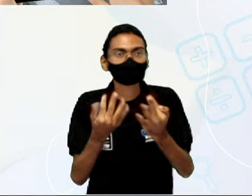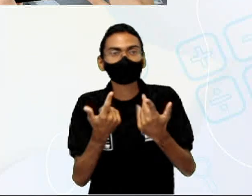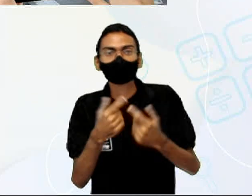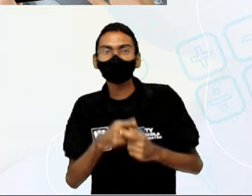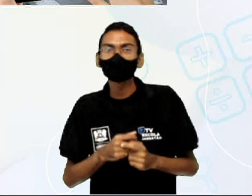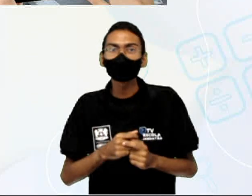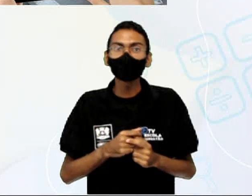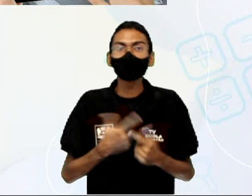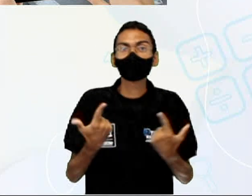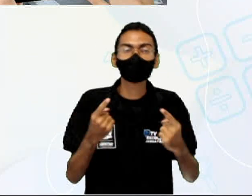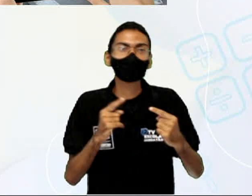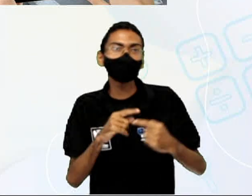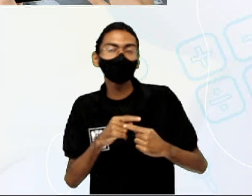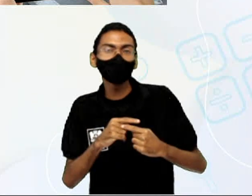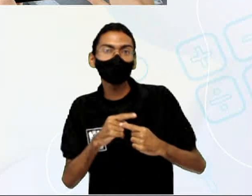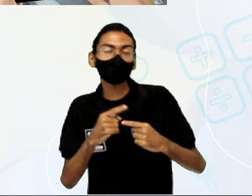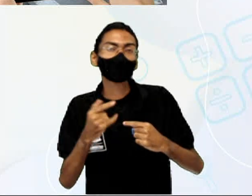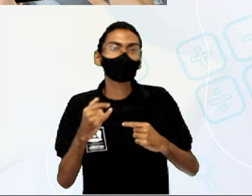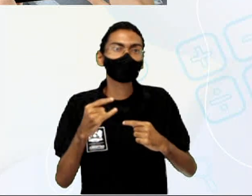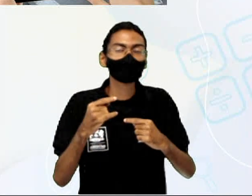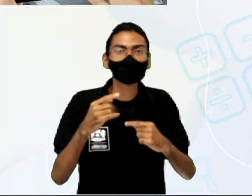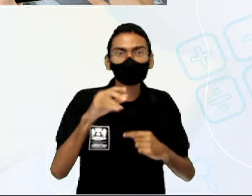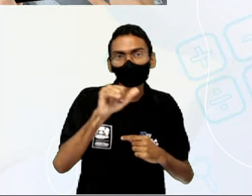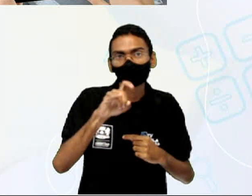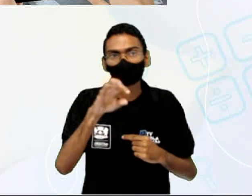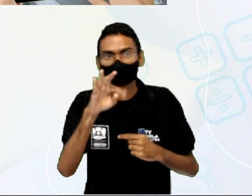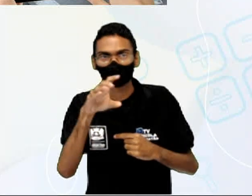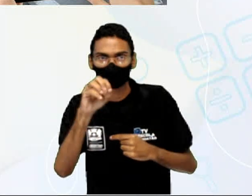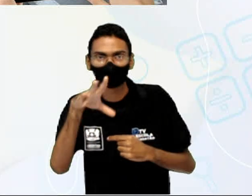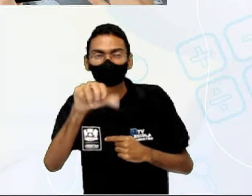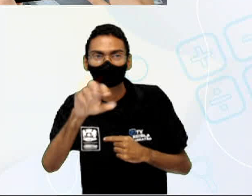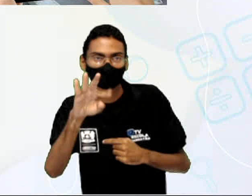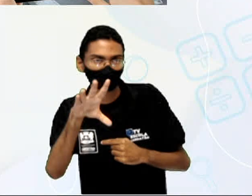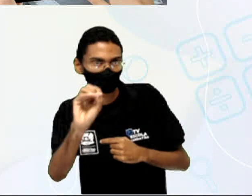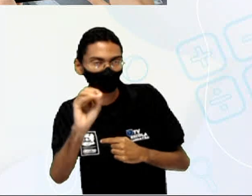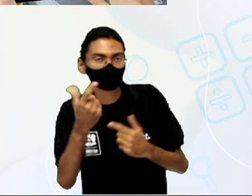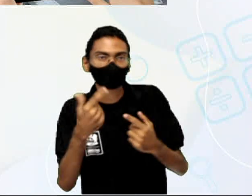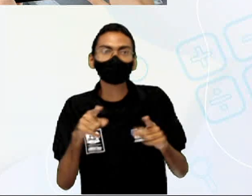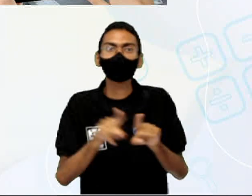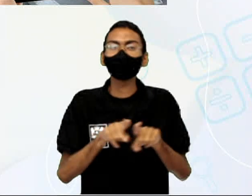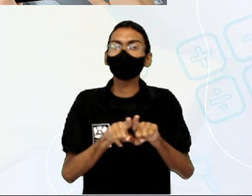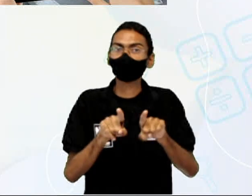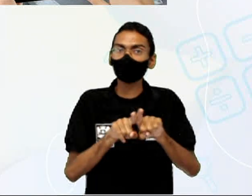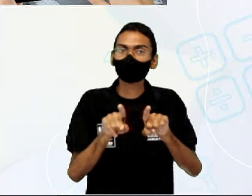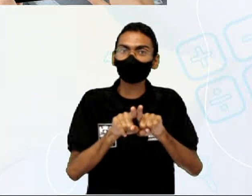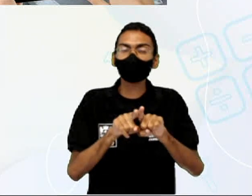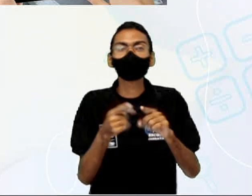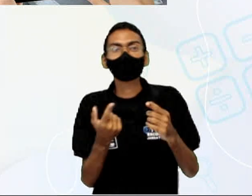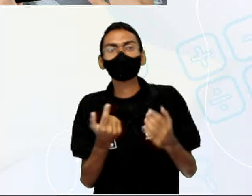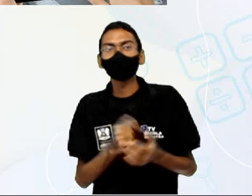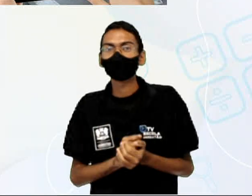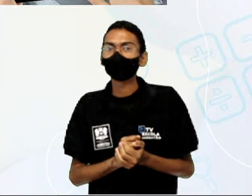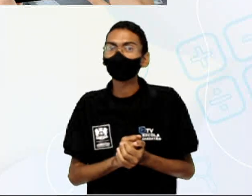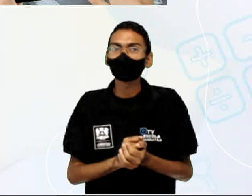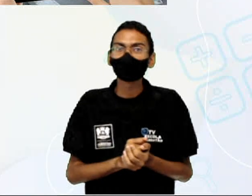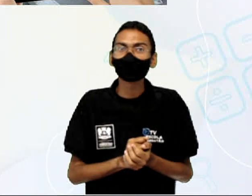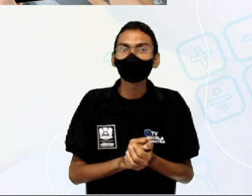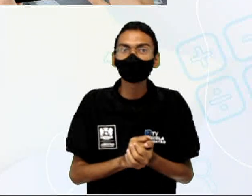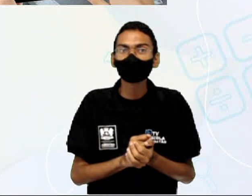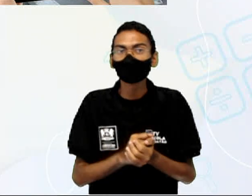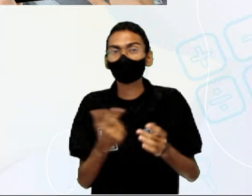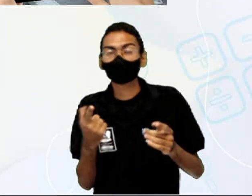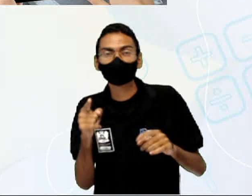Entretanto, somente no século XX que os sistemas se tornaram inteiramente automáticos. Aqui temos duas fotos